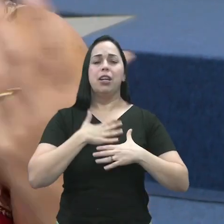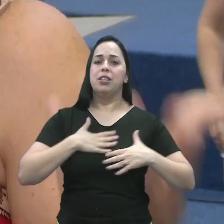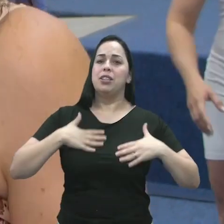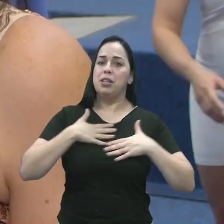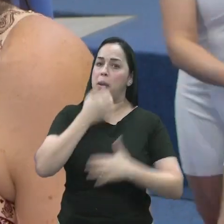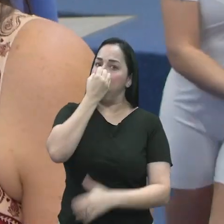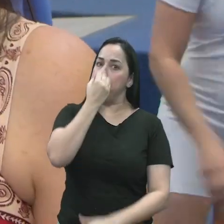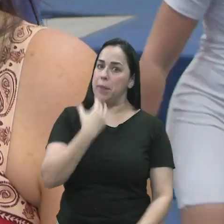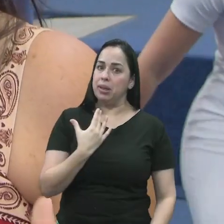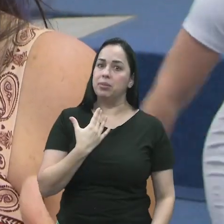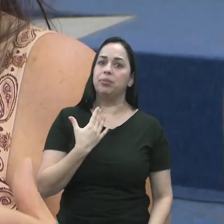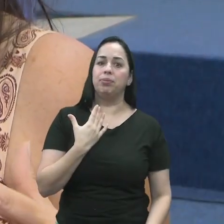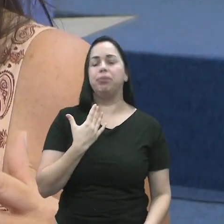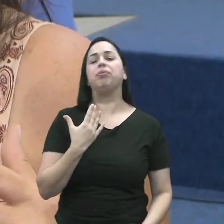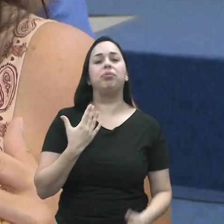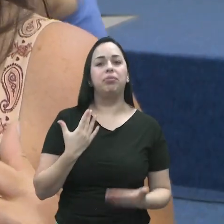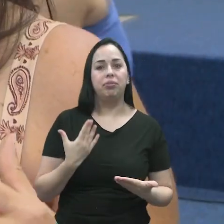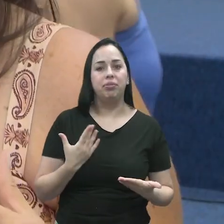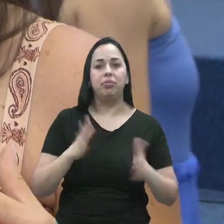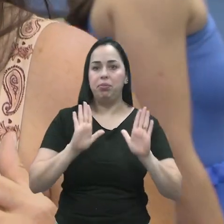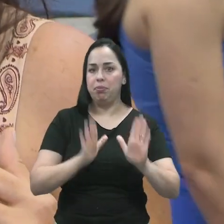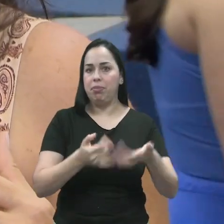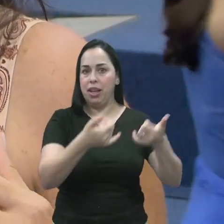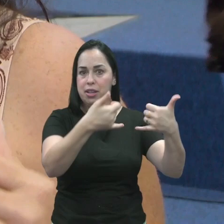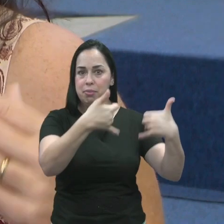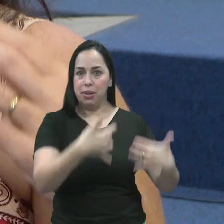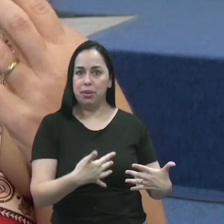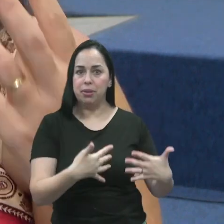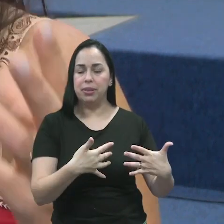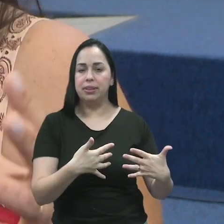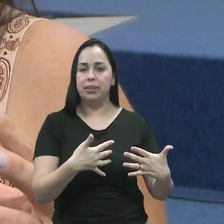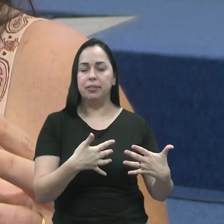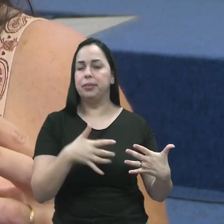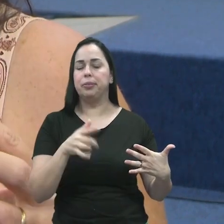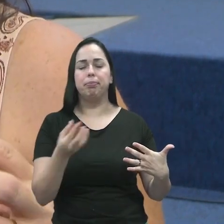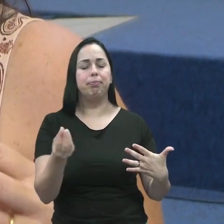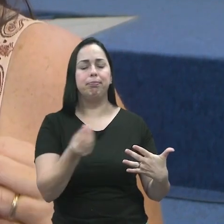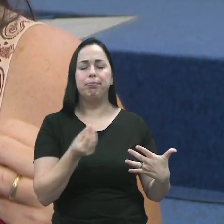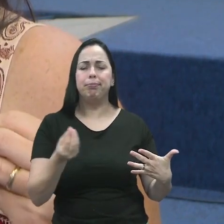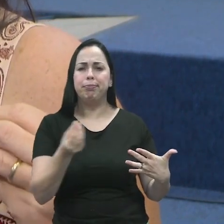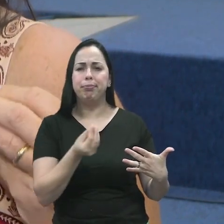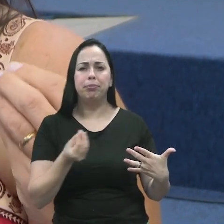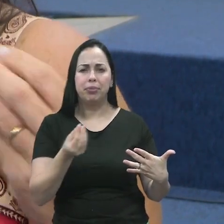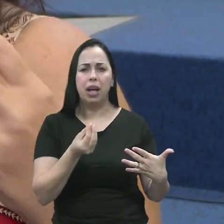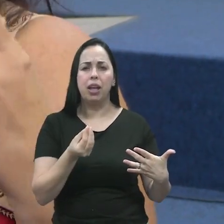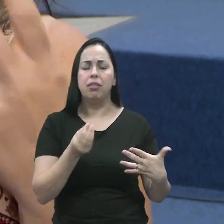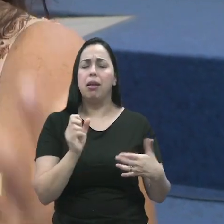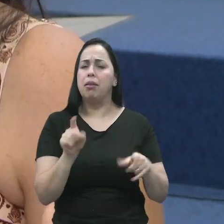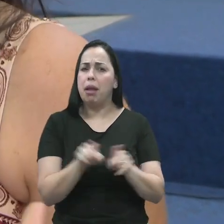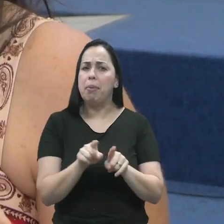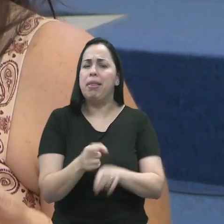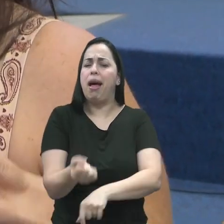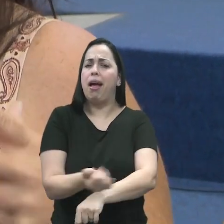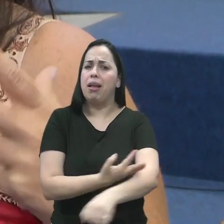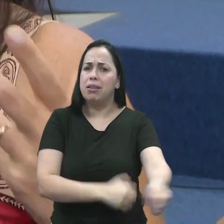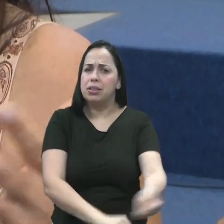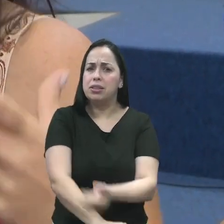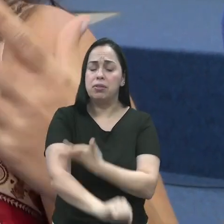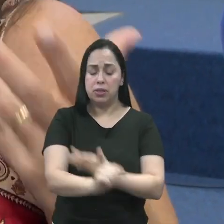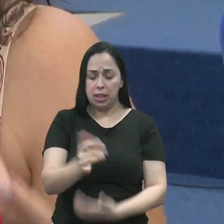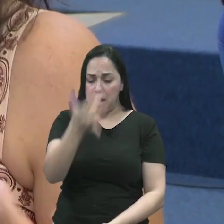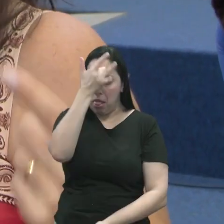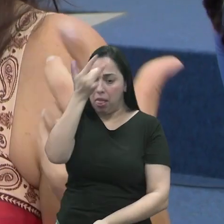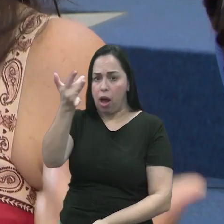as faça bem, né? Que elas... Foi falado aqui também em termos a questão do emocional, né? De você